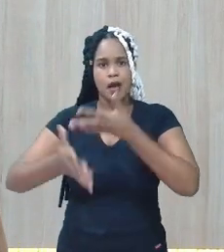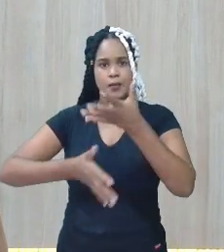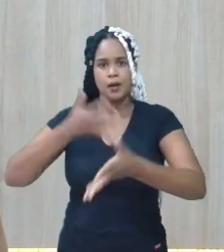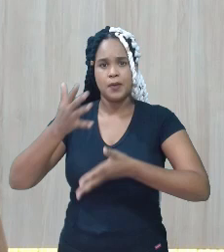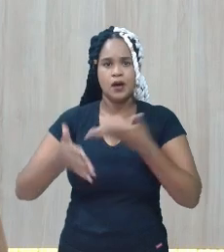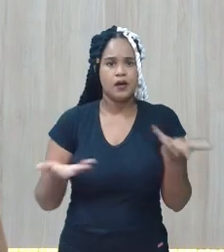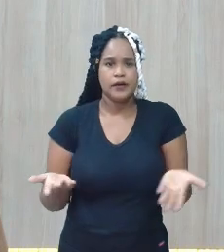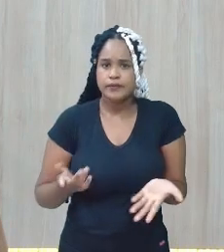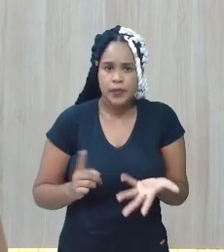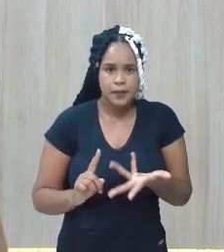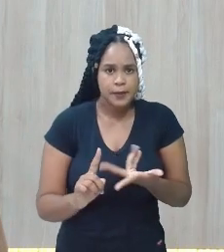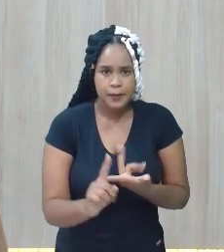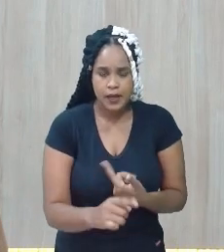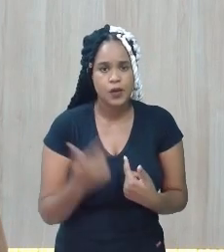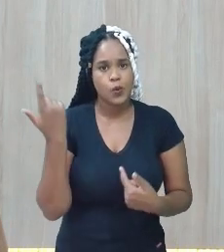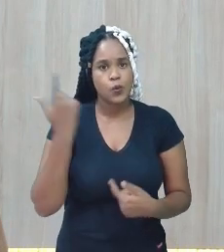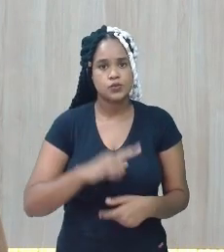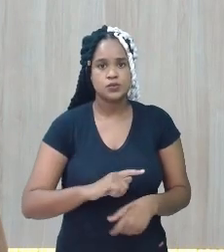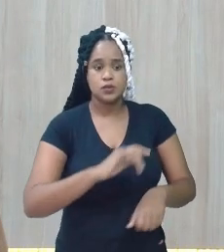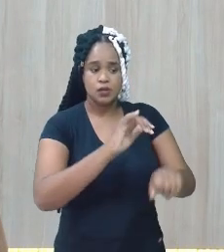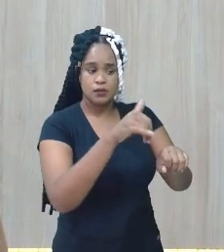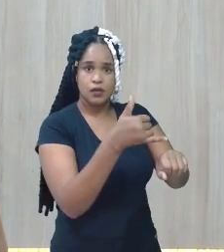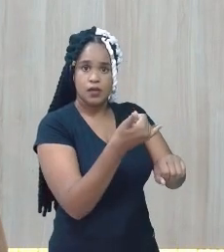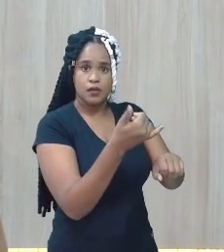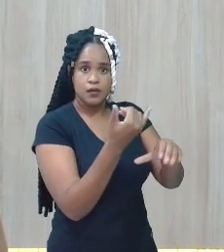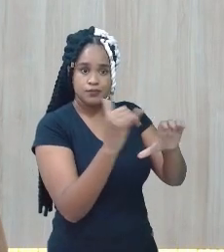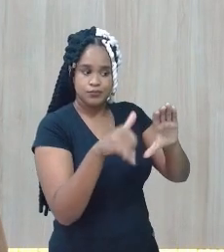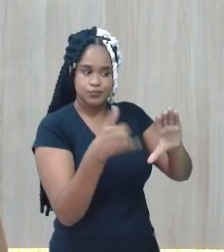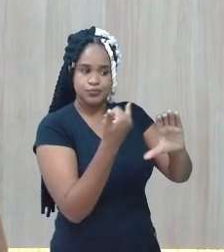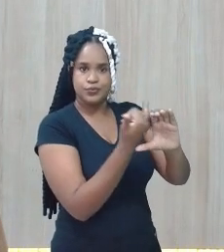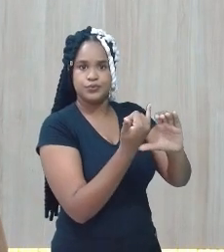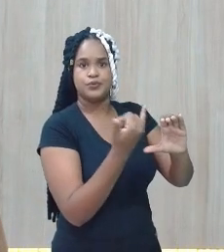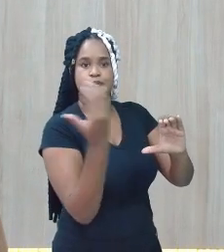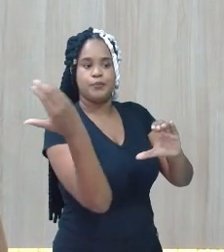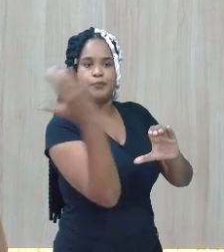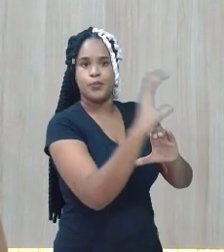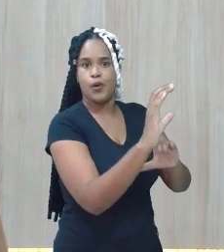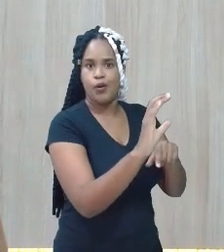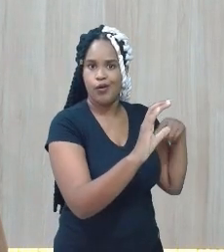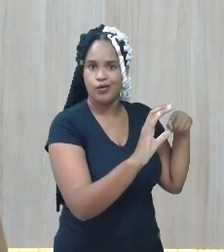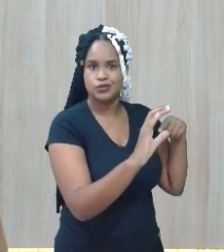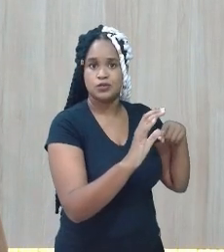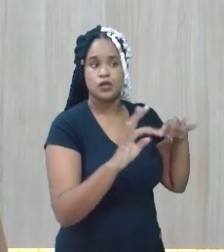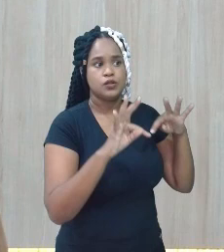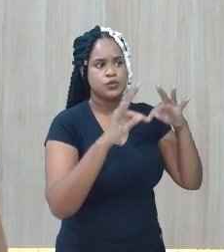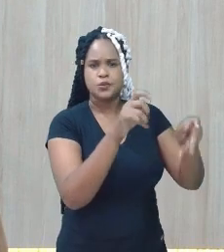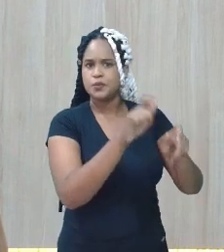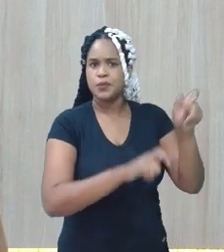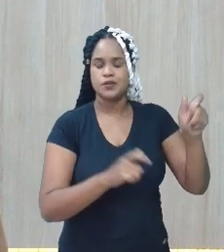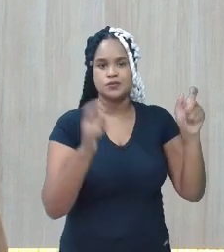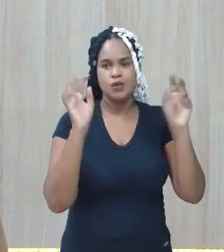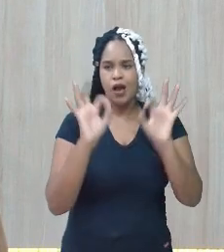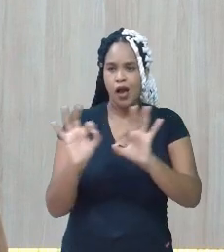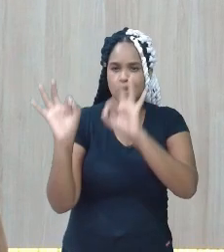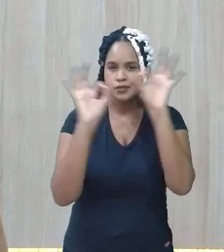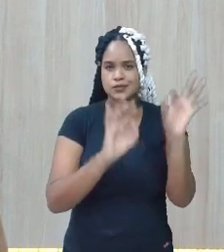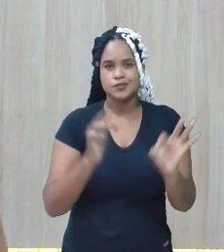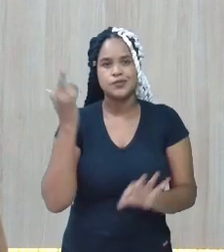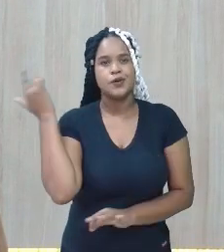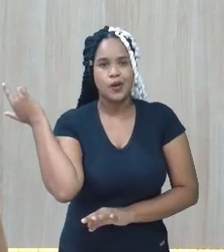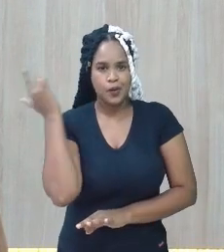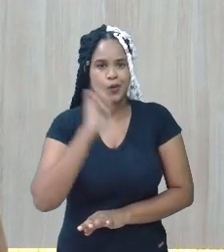serem postados, não é? Numa plataforma que todos possam ter acesso, tanto de